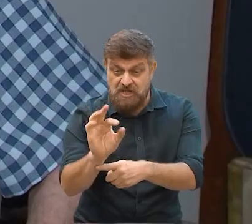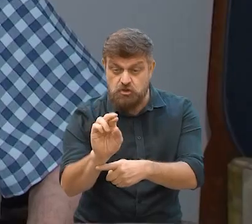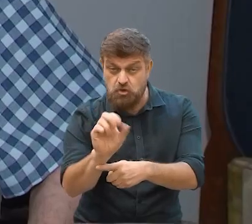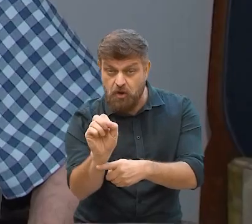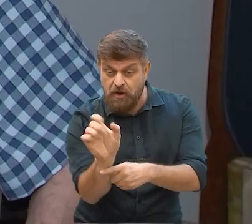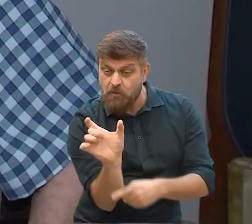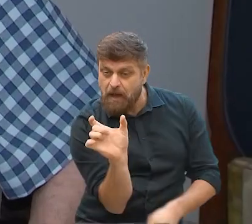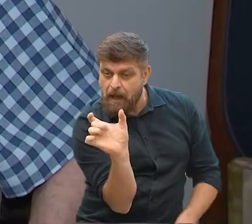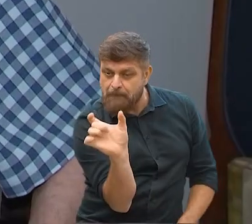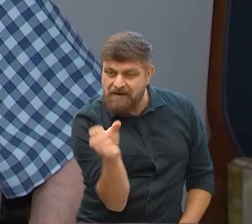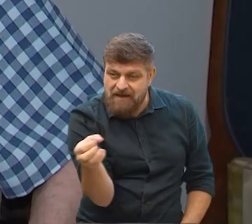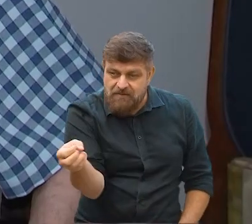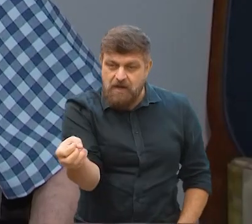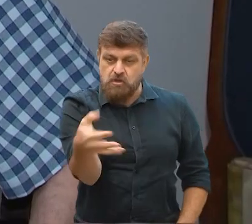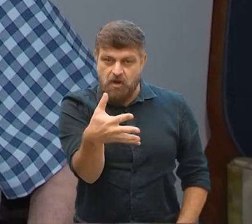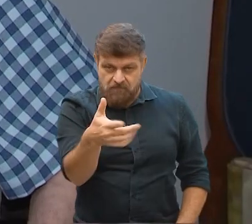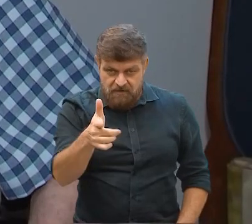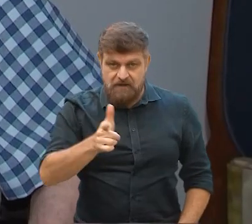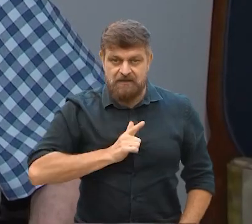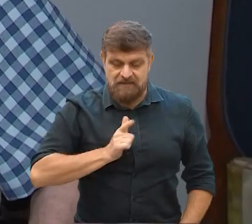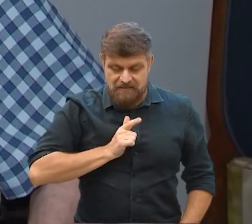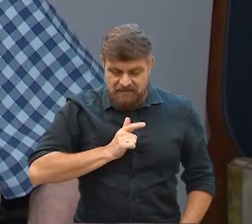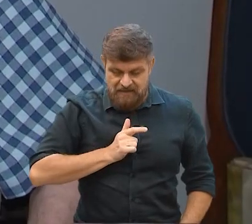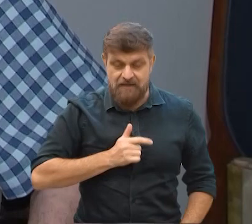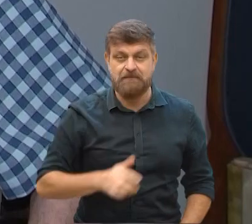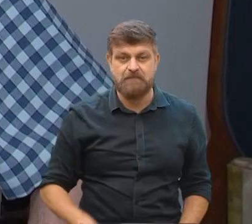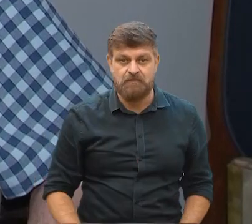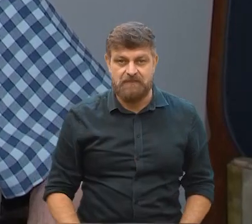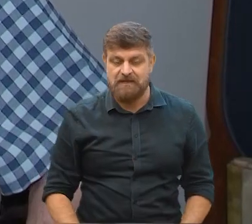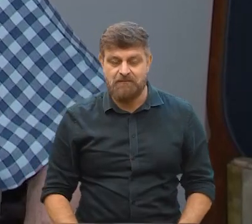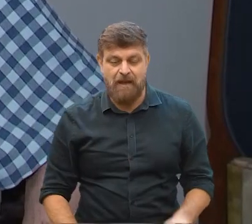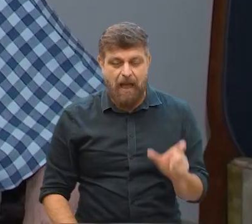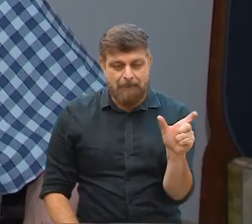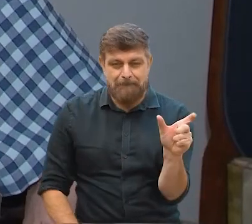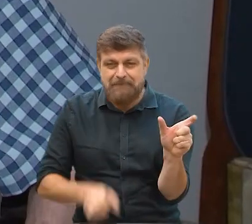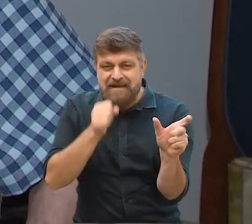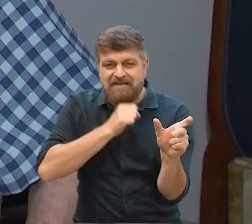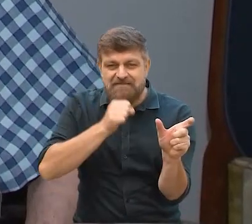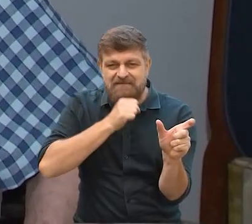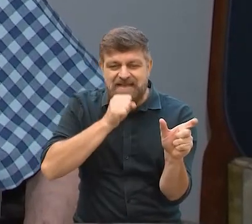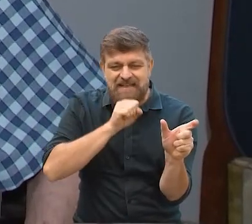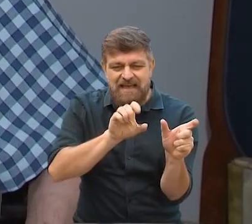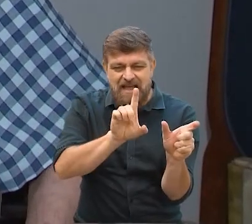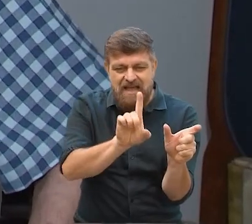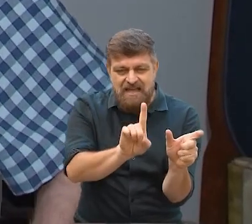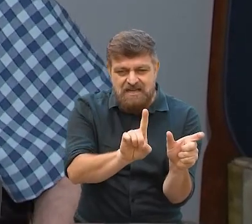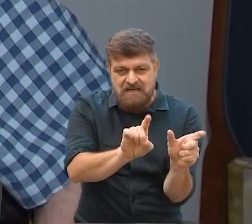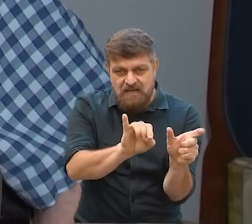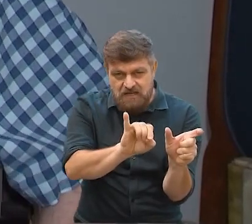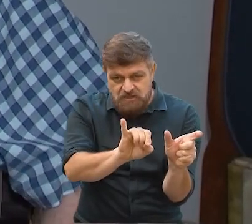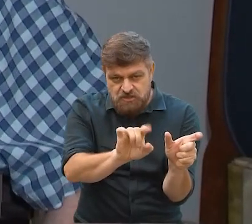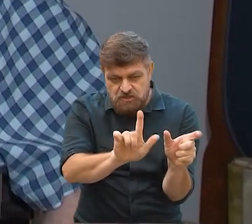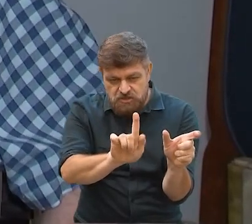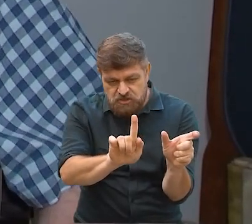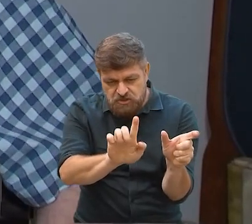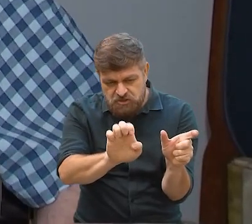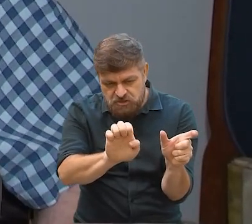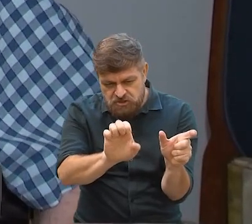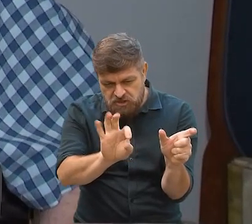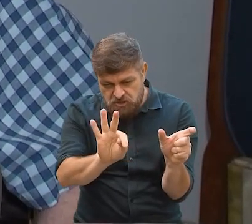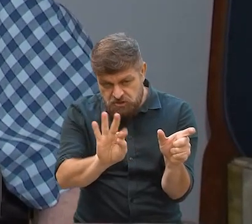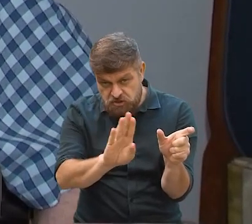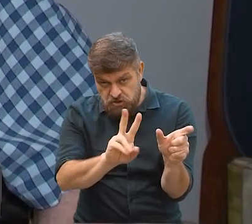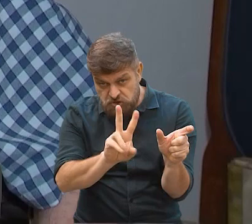reformada há poucos anos, existe realmente essa concepção, digestório e não digestivo. Digestivo seria aquilo que é um remédio,